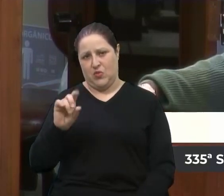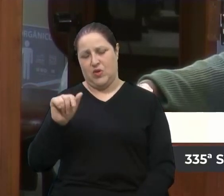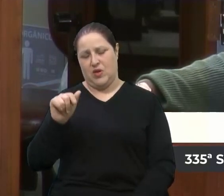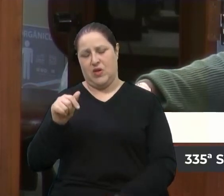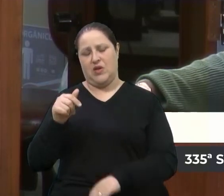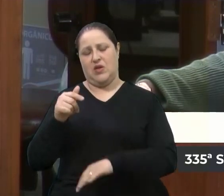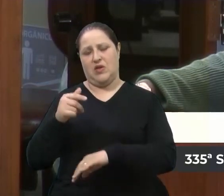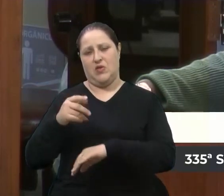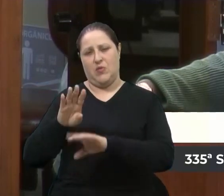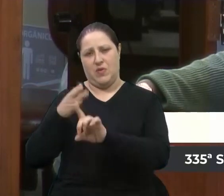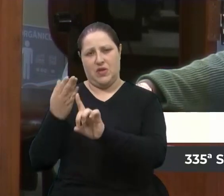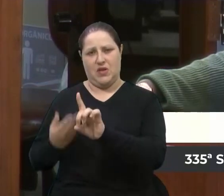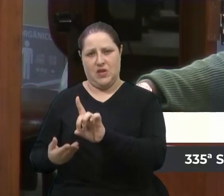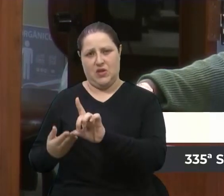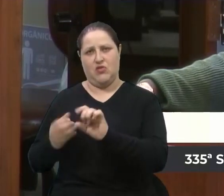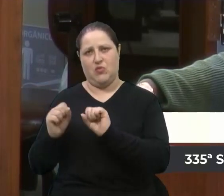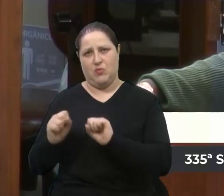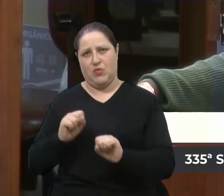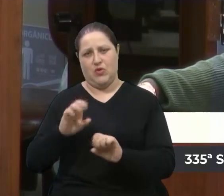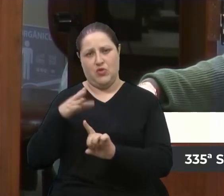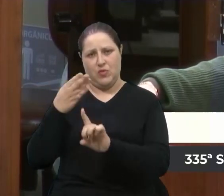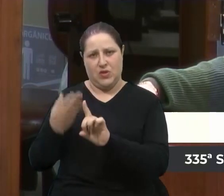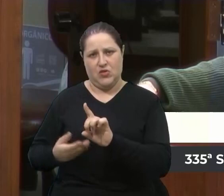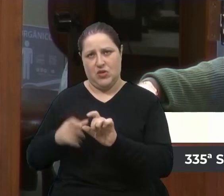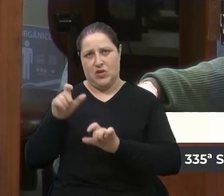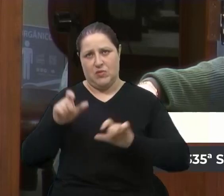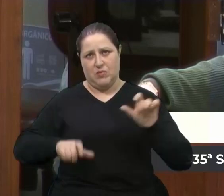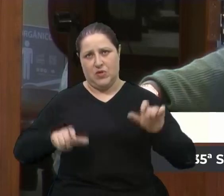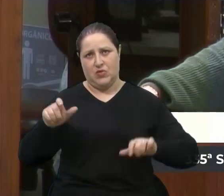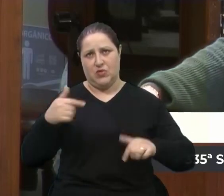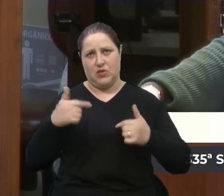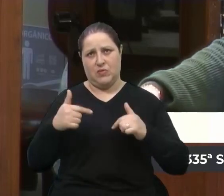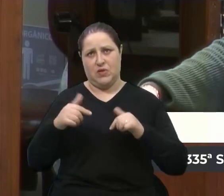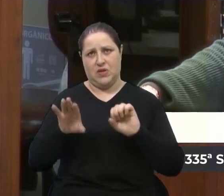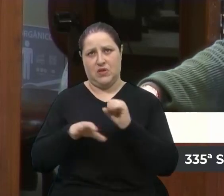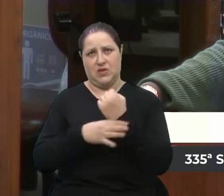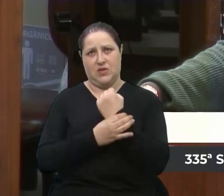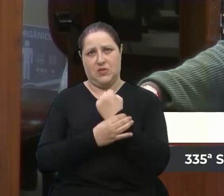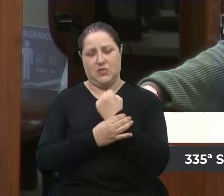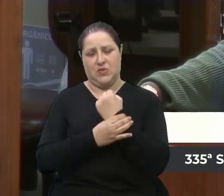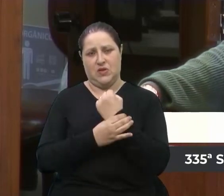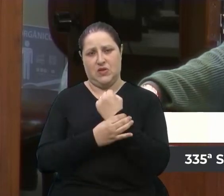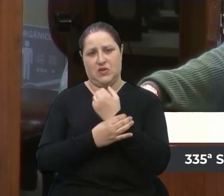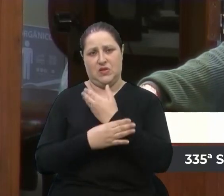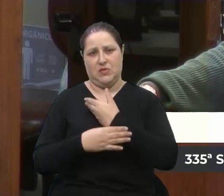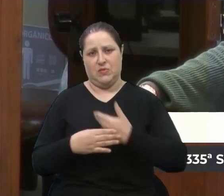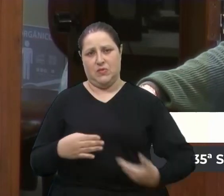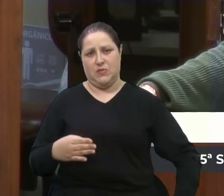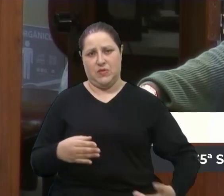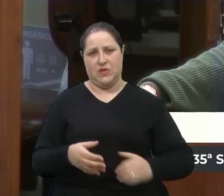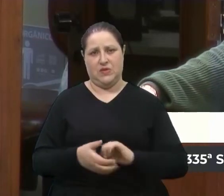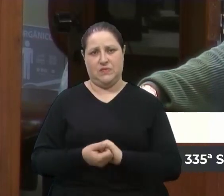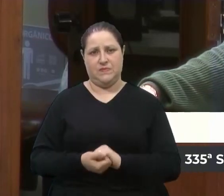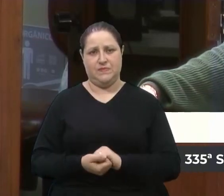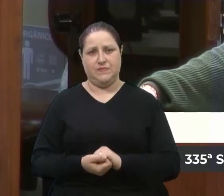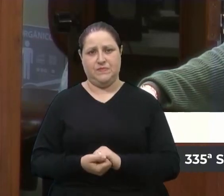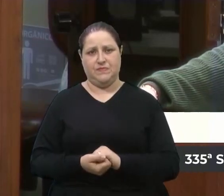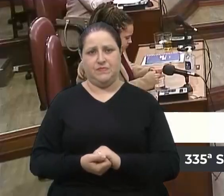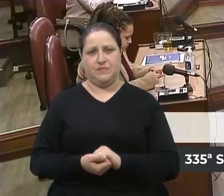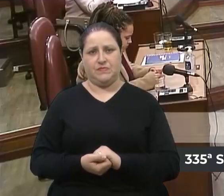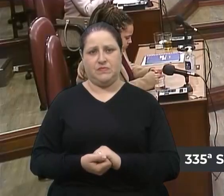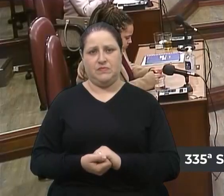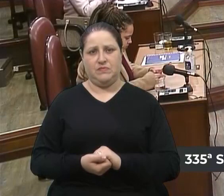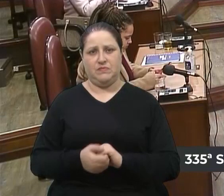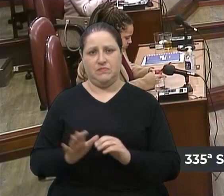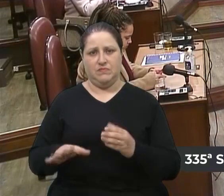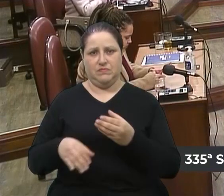condecorar, inclusive, os agentes de segurança pública. Sua parte, vereadora. Obrigada,